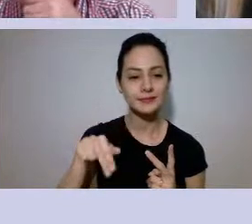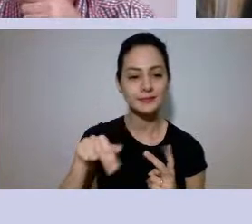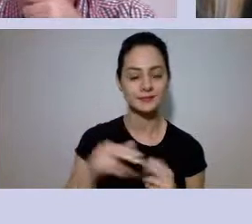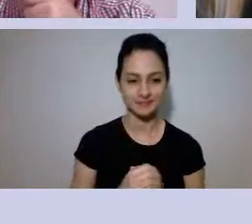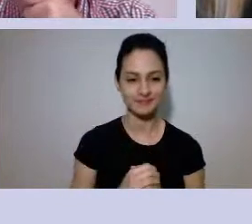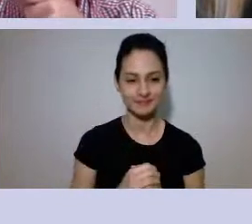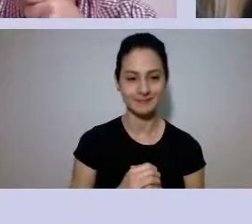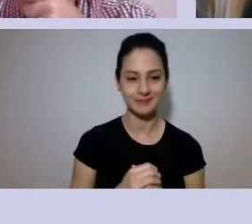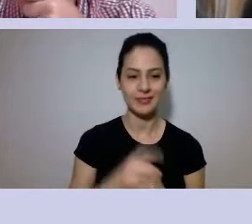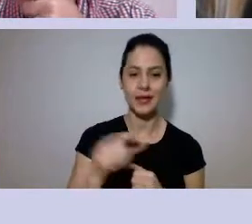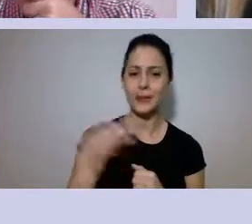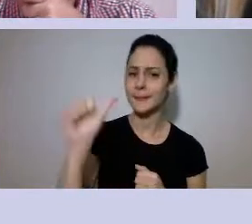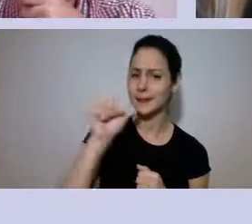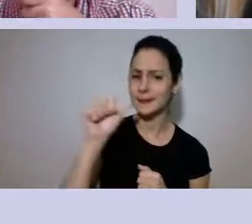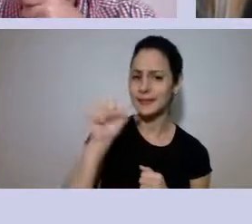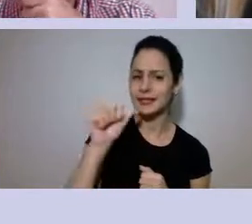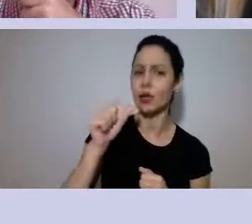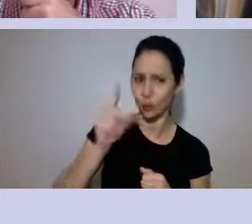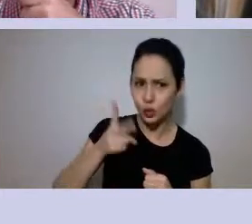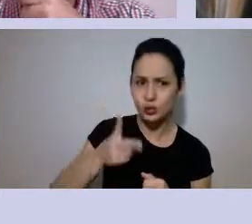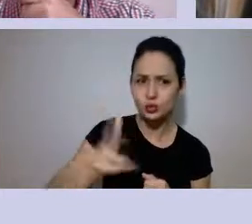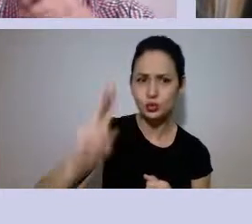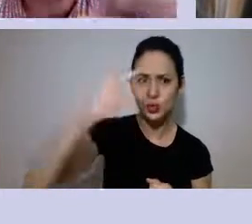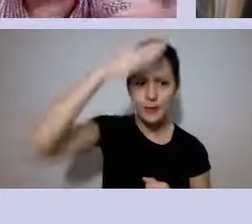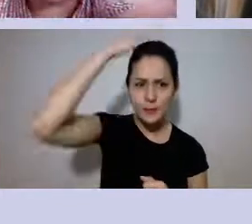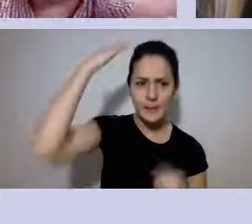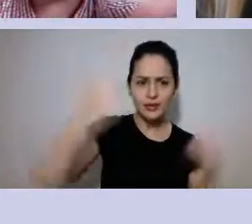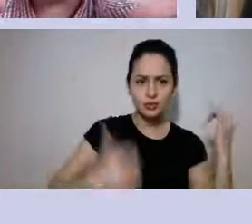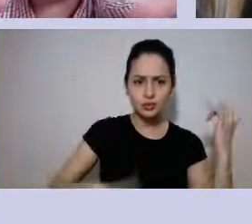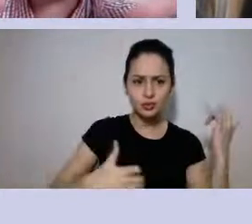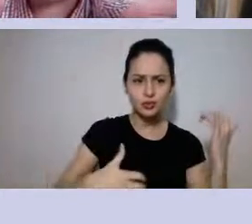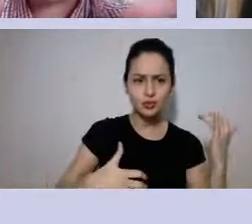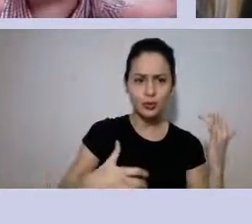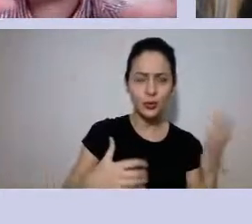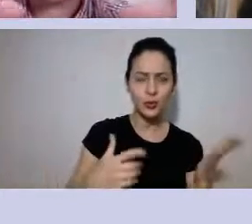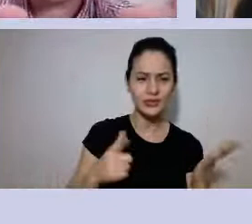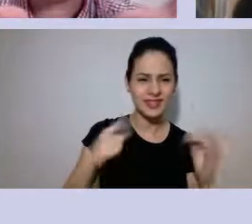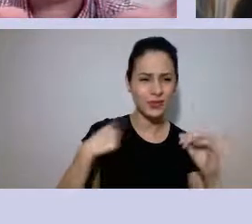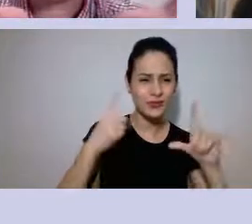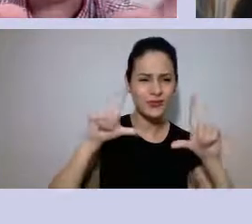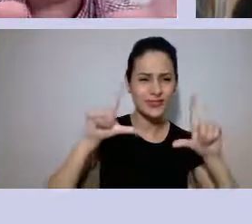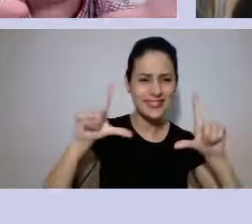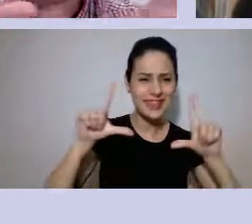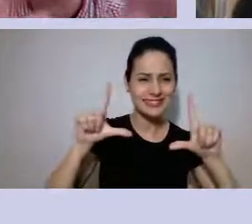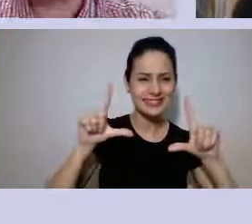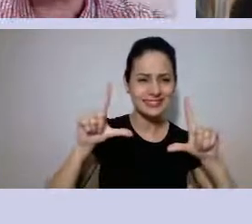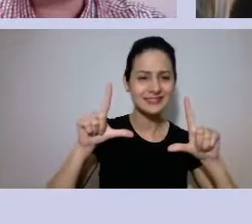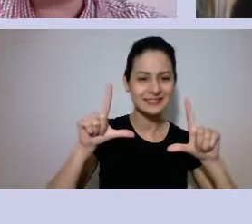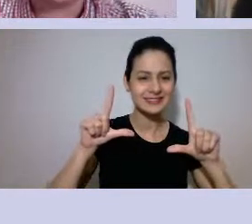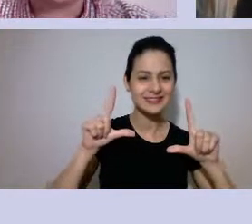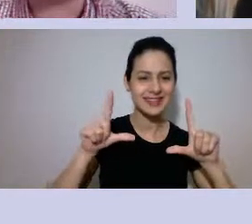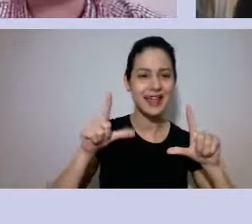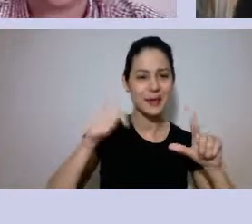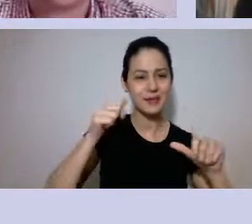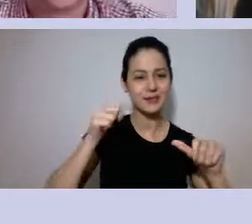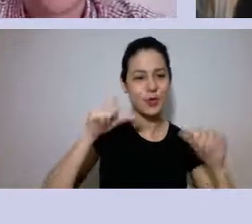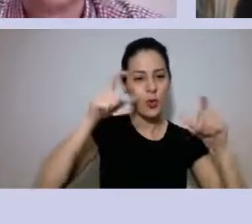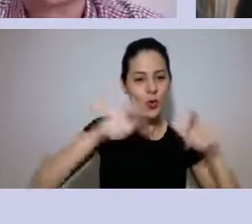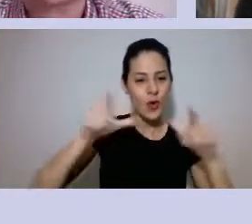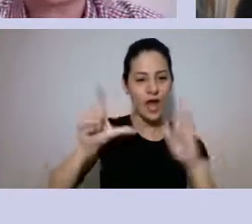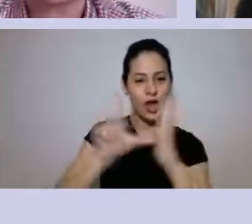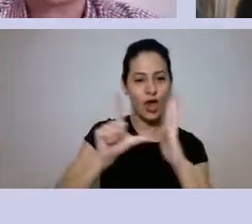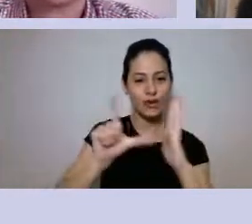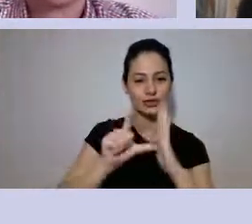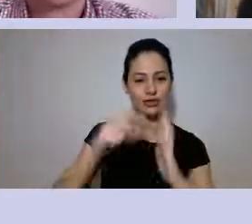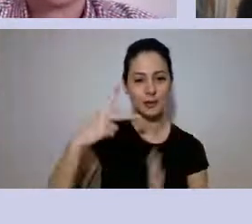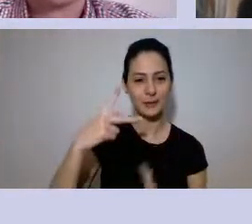Essa bebida ainda está sendo produzida no México? Eu acho até que tinha um slide, né, que você colocou das pulquerias atuais.